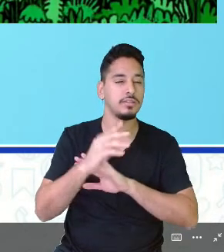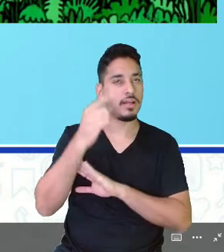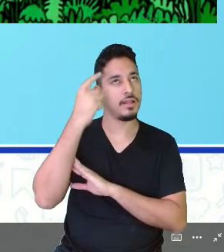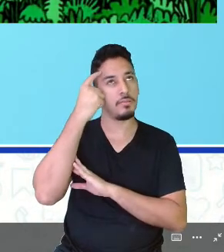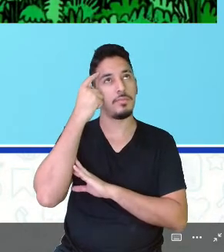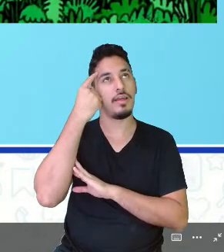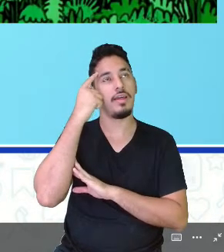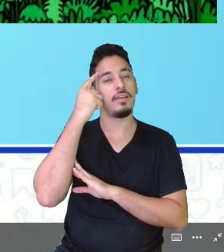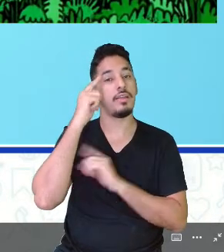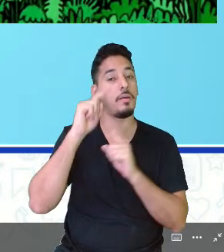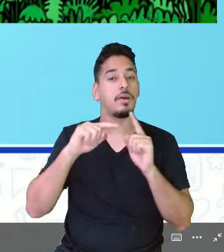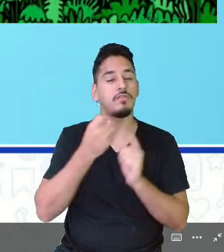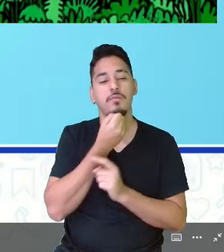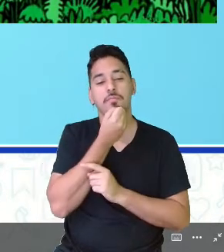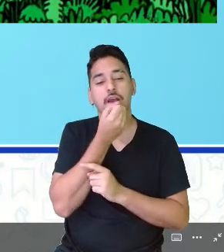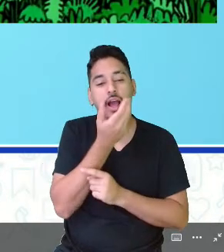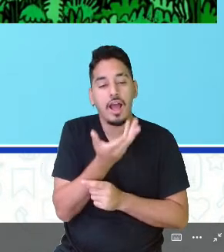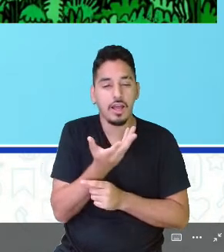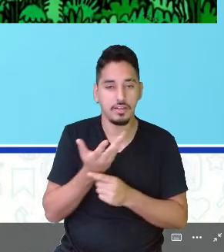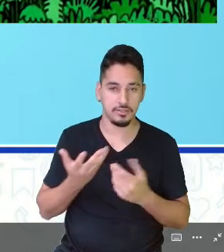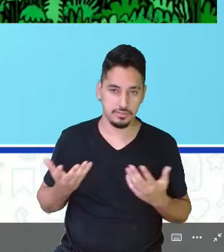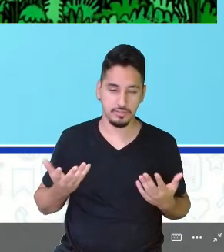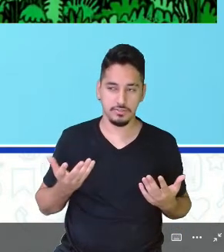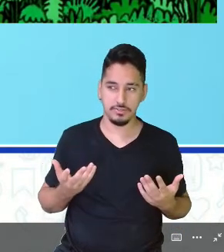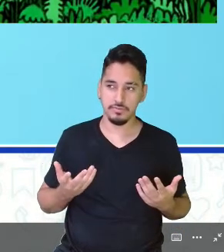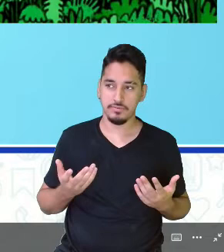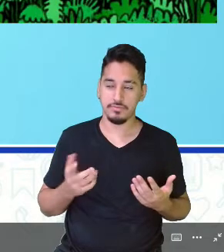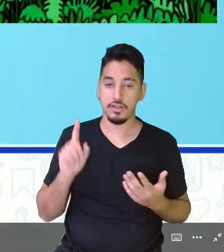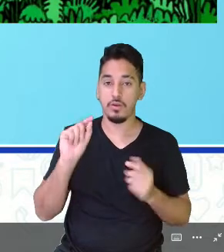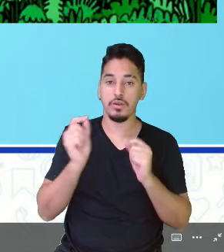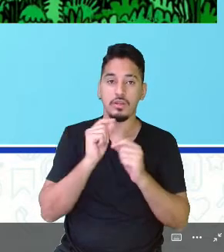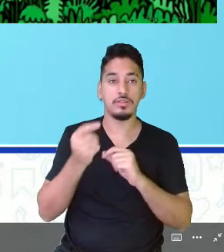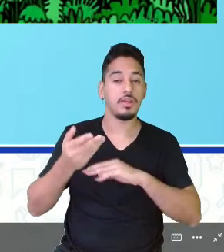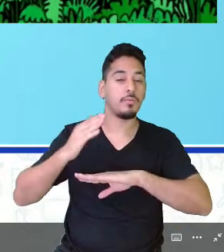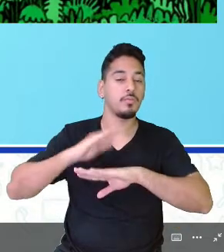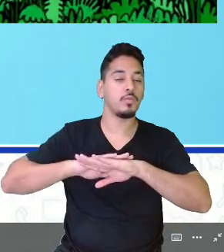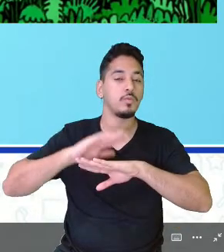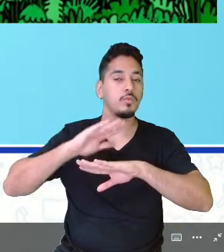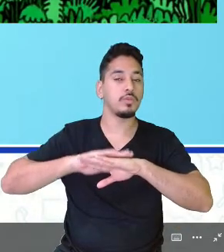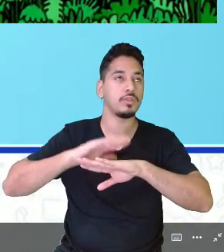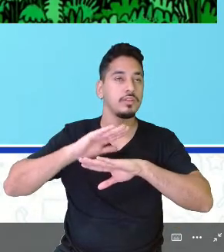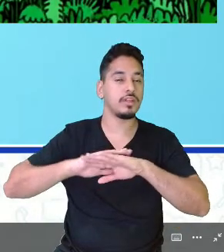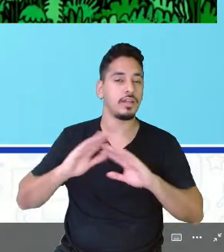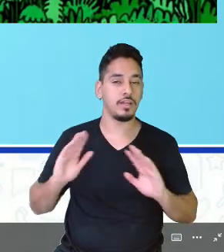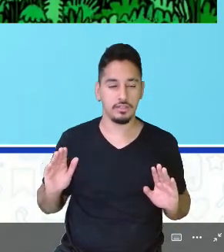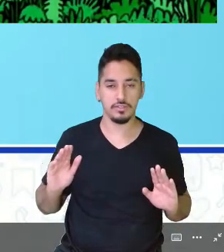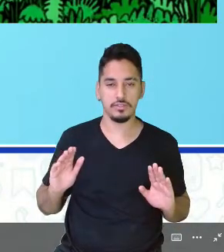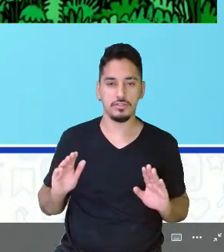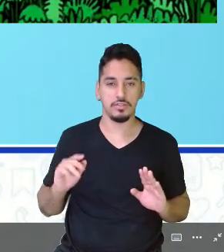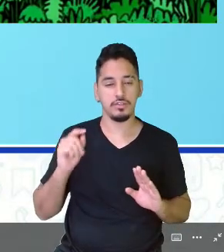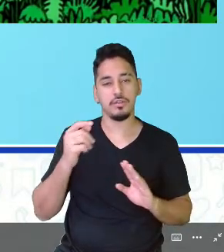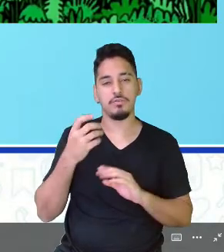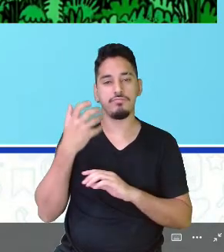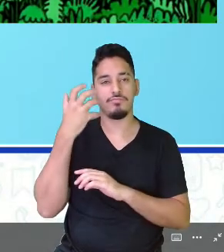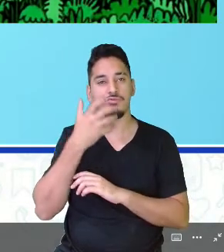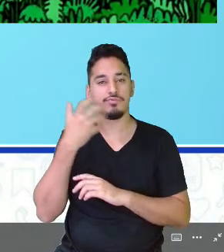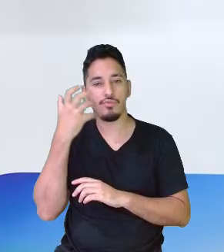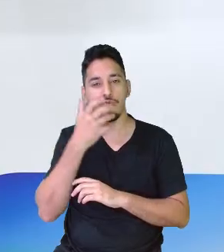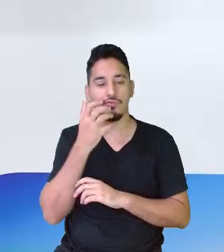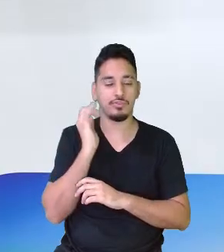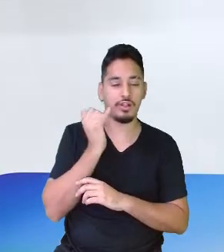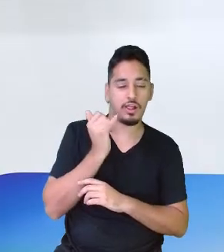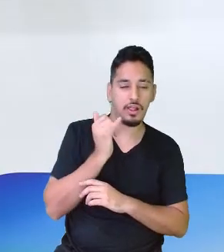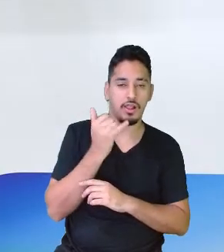mente, mas não foi expresso de forma explícita. Então, é algo que está nas entrelinhas. Então, o discurso do meme, a mensagem do